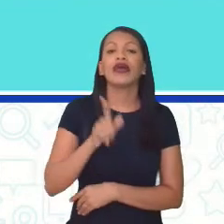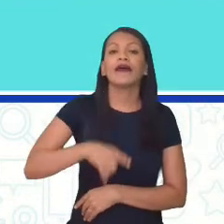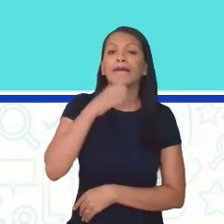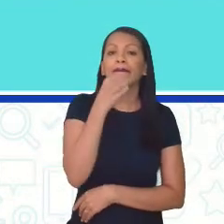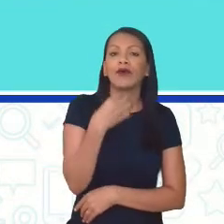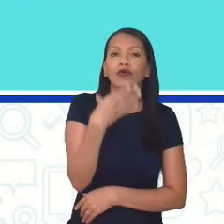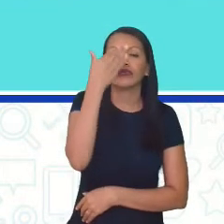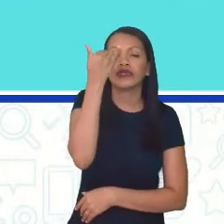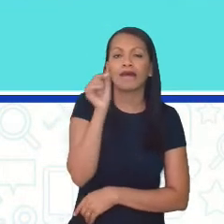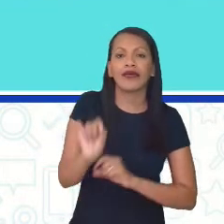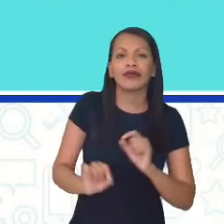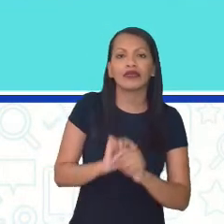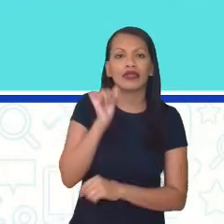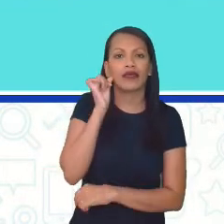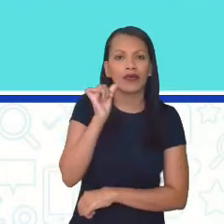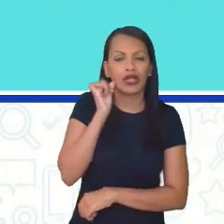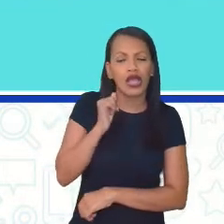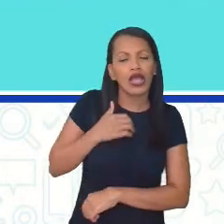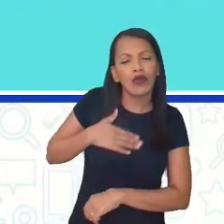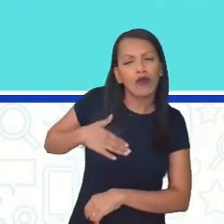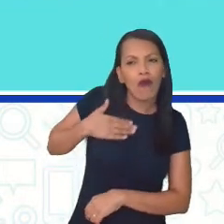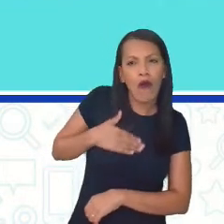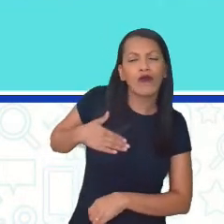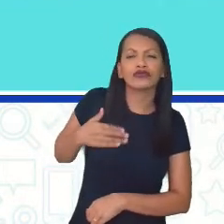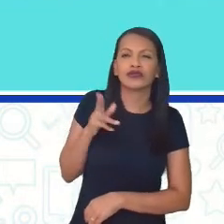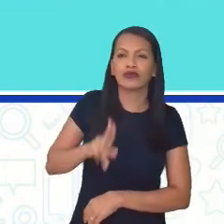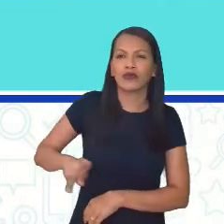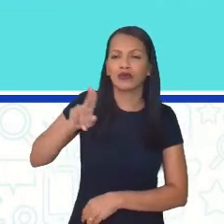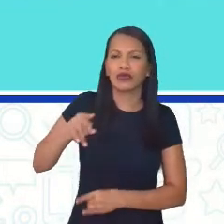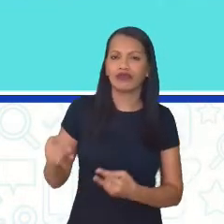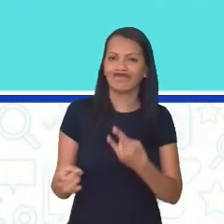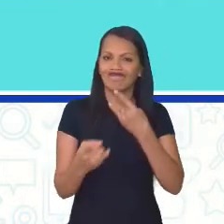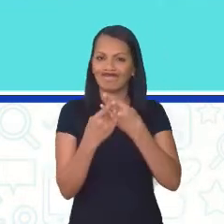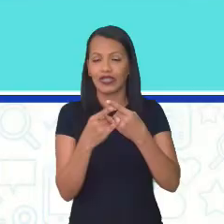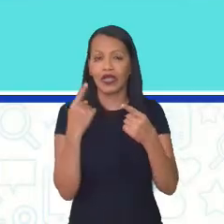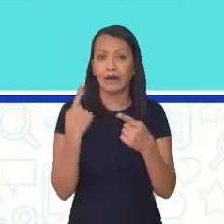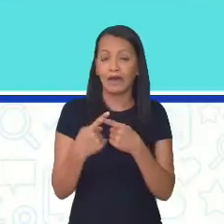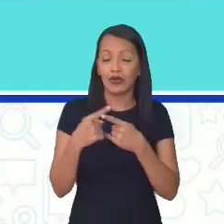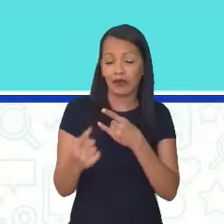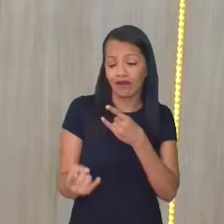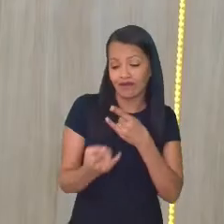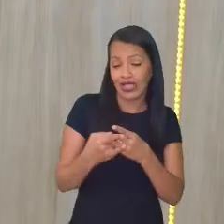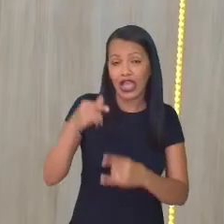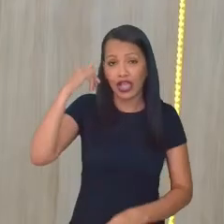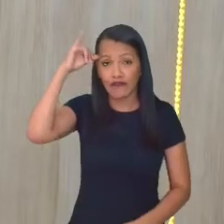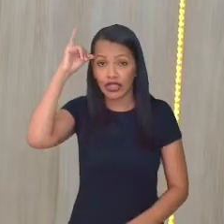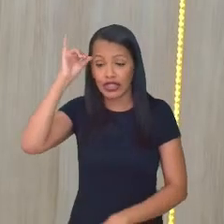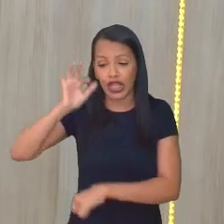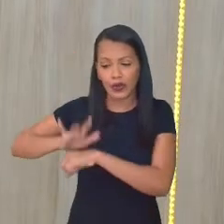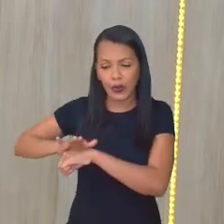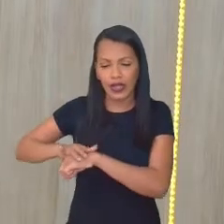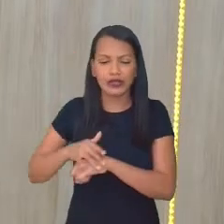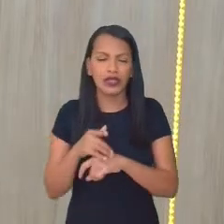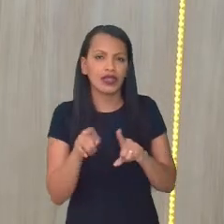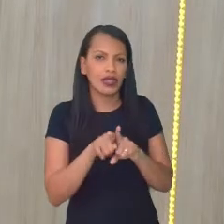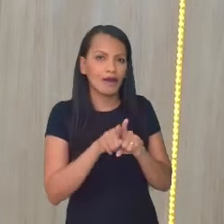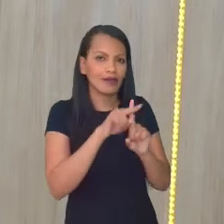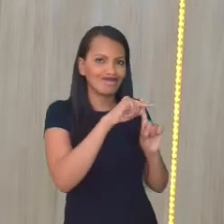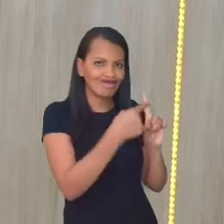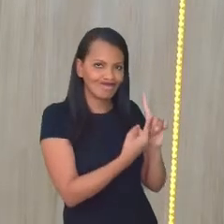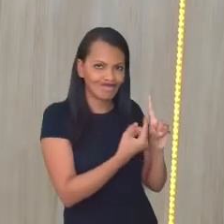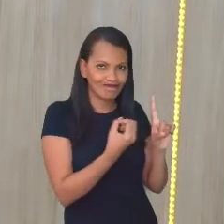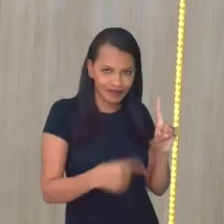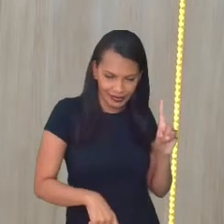também optam para utilizar o preservativo, porque ele não impede justamente a questão de